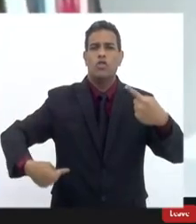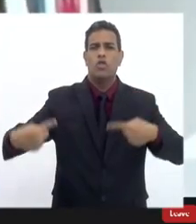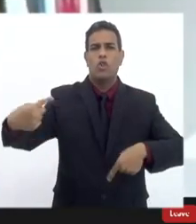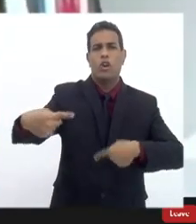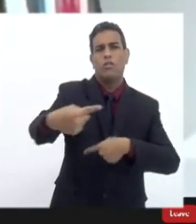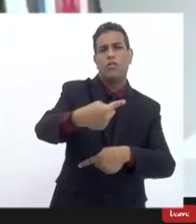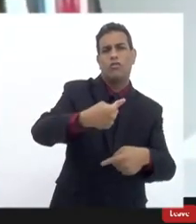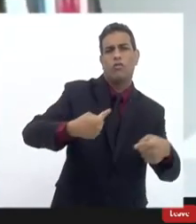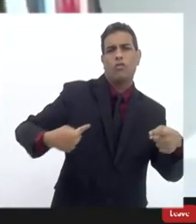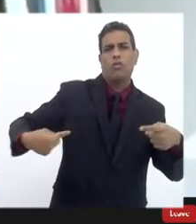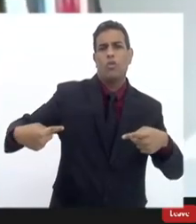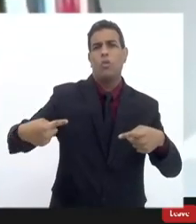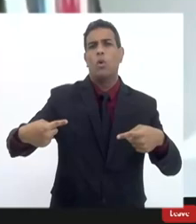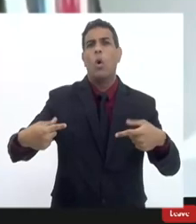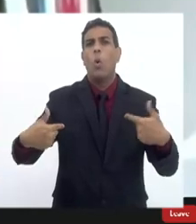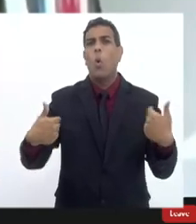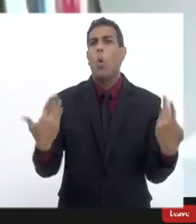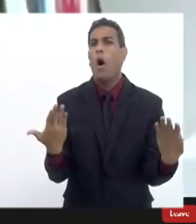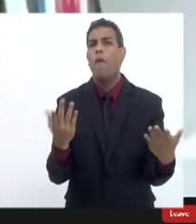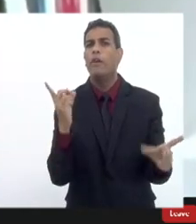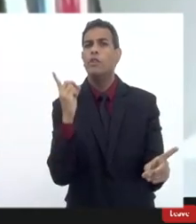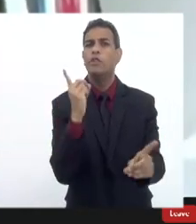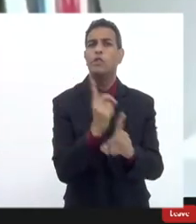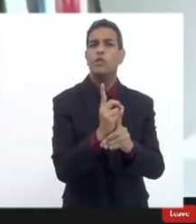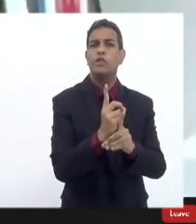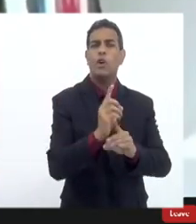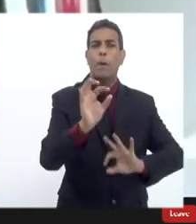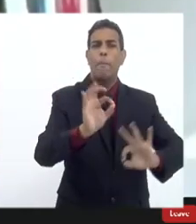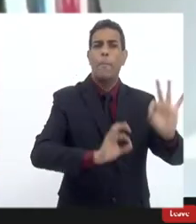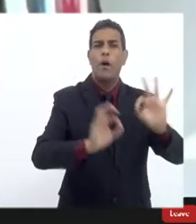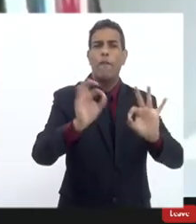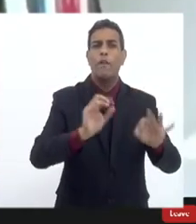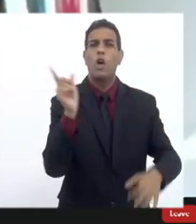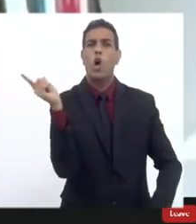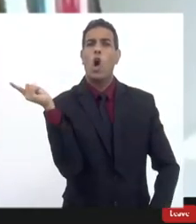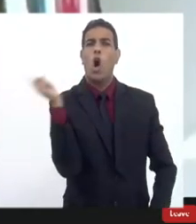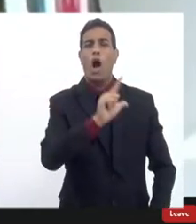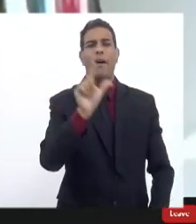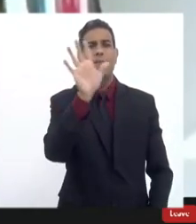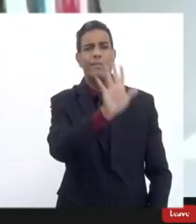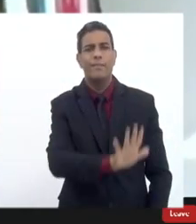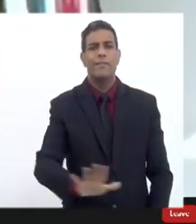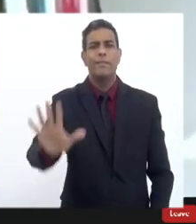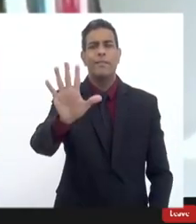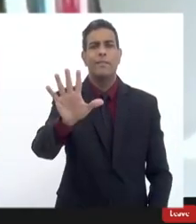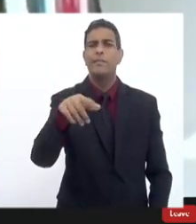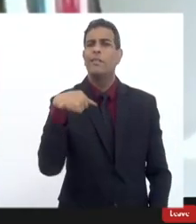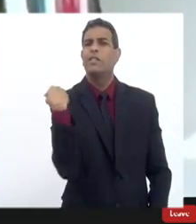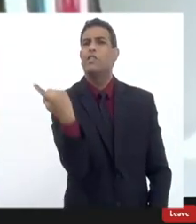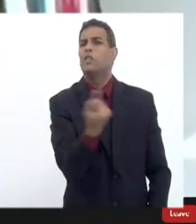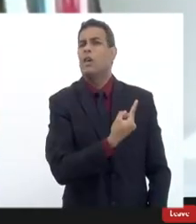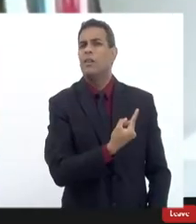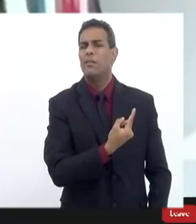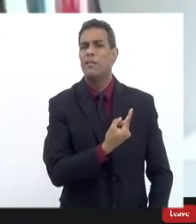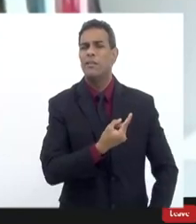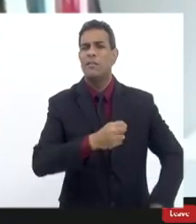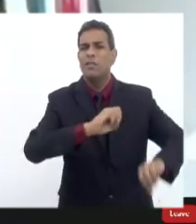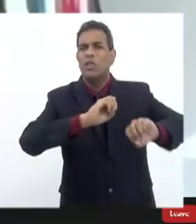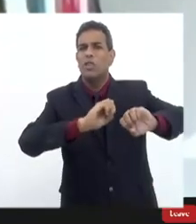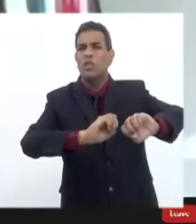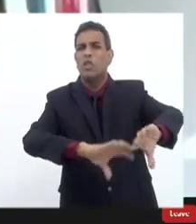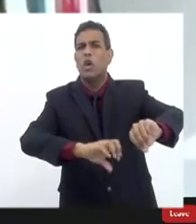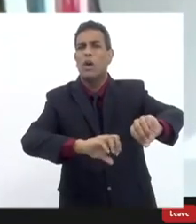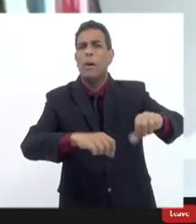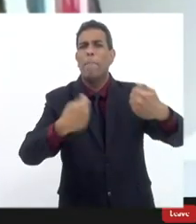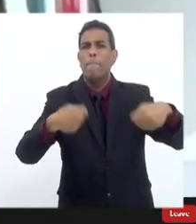discussões sobre que projeto de nação para reconstruir o nosso país e a nossa educação nós